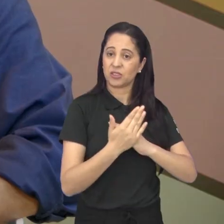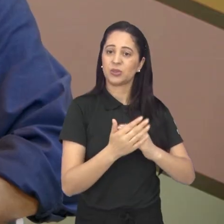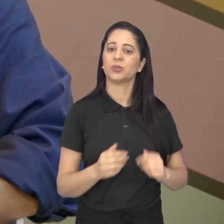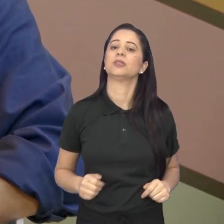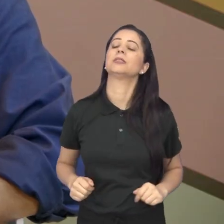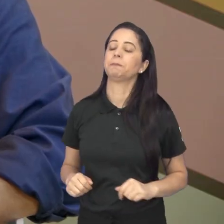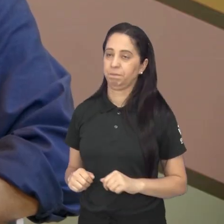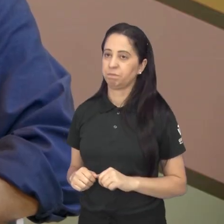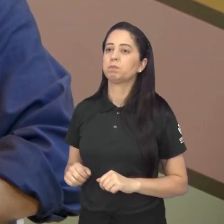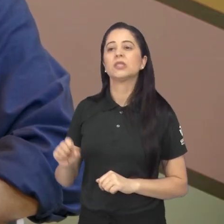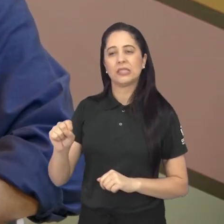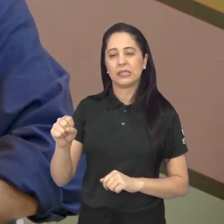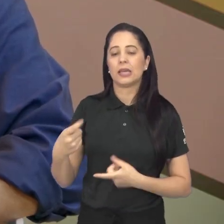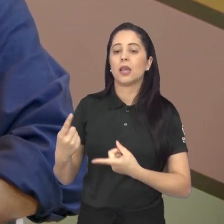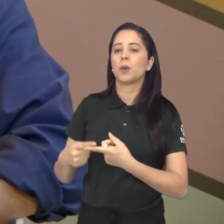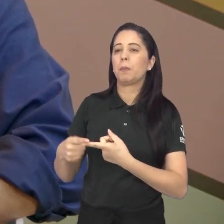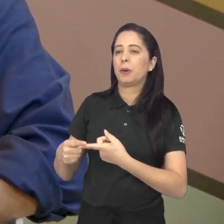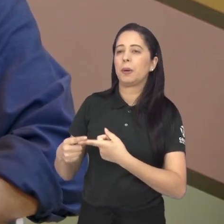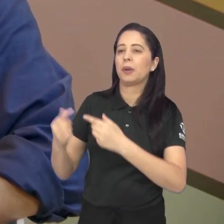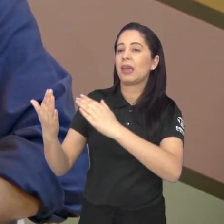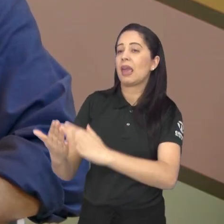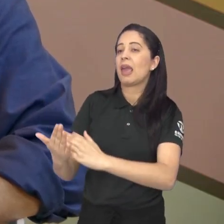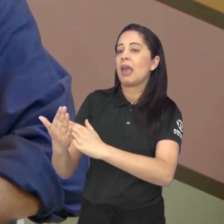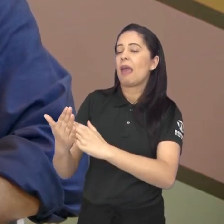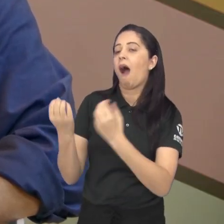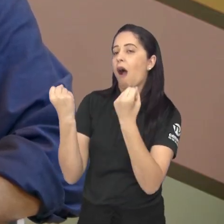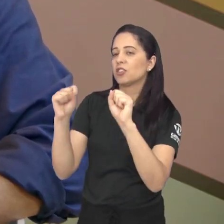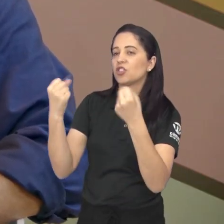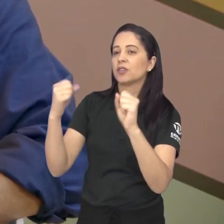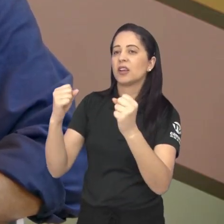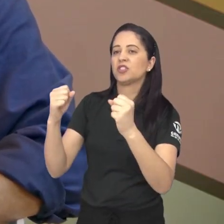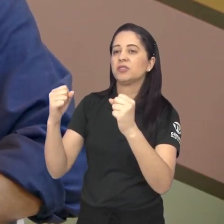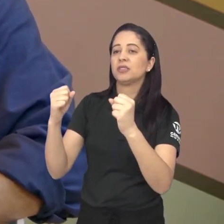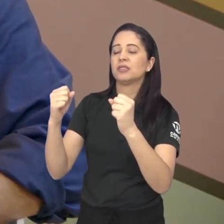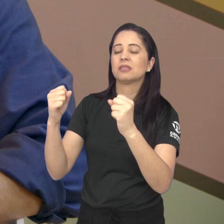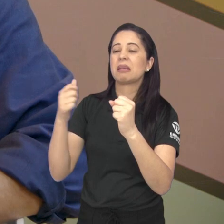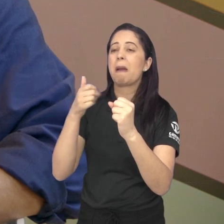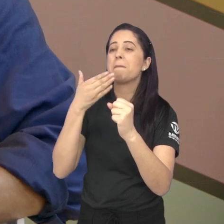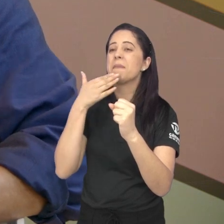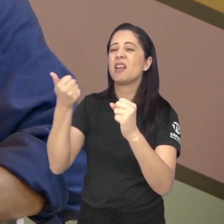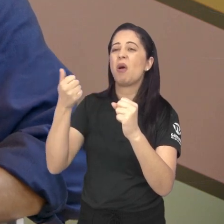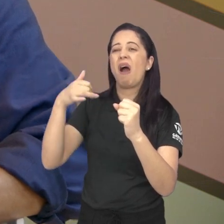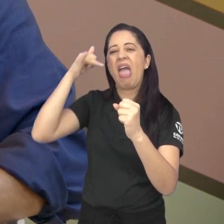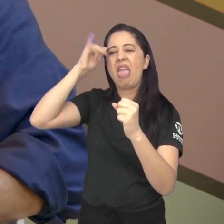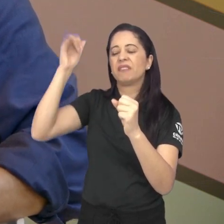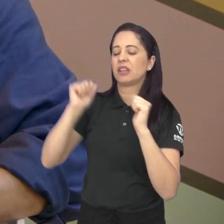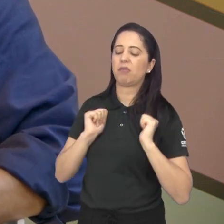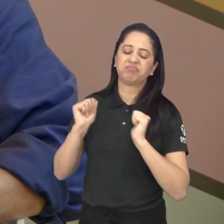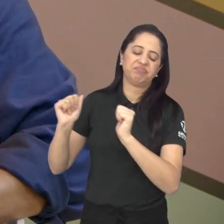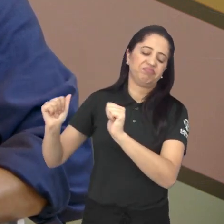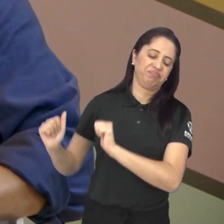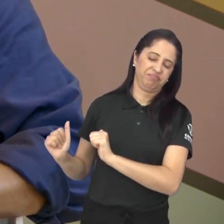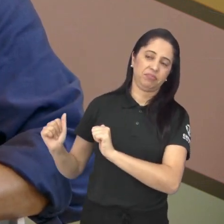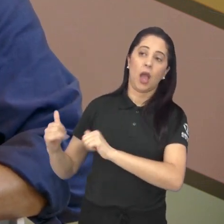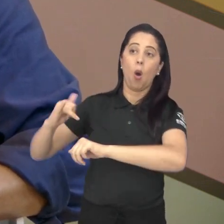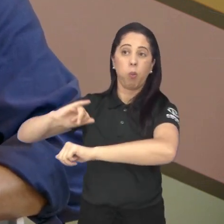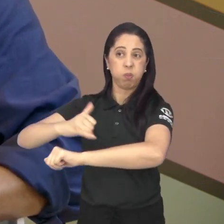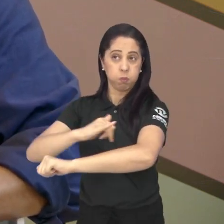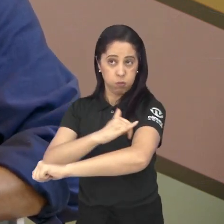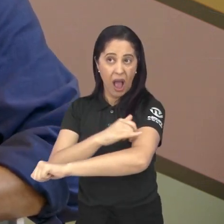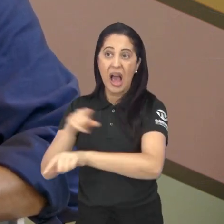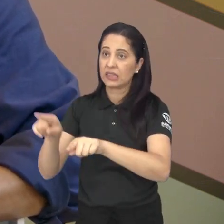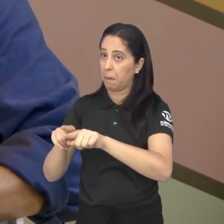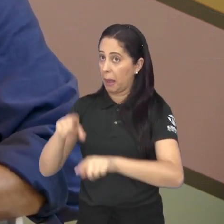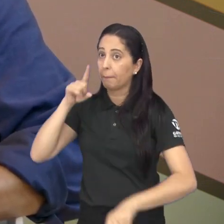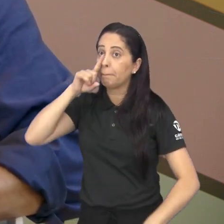porque a atividade física, ela contribui muito na questão do sedentarismo, né? E o sedentarismo A obesidade e o sedentarismo também são